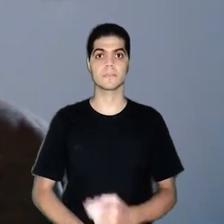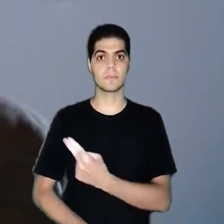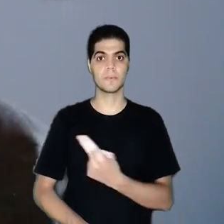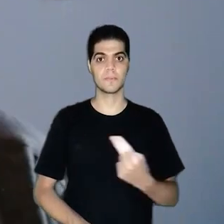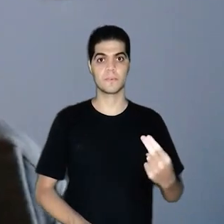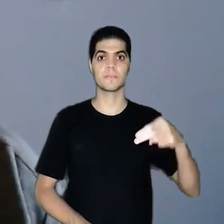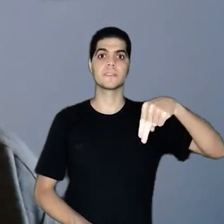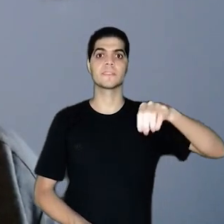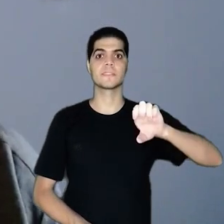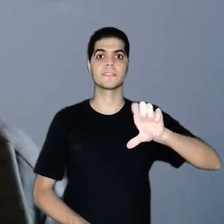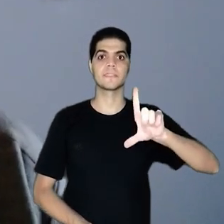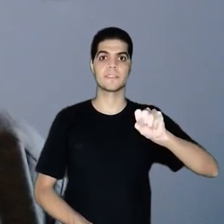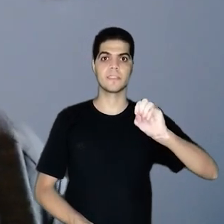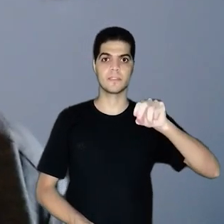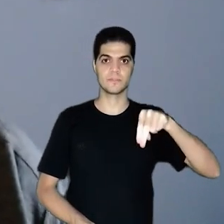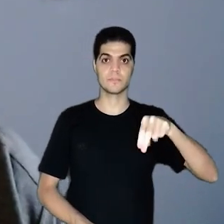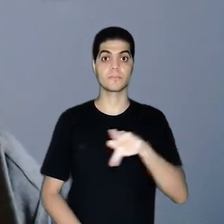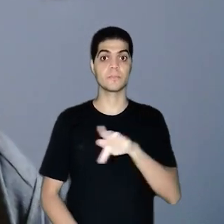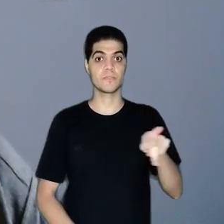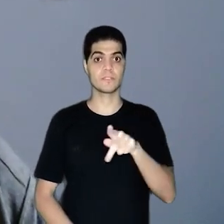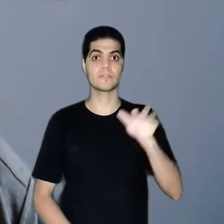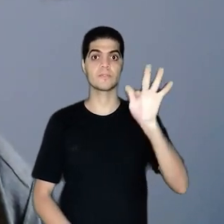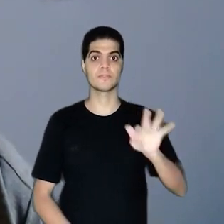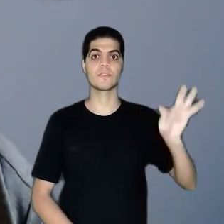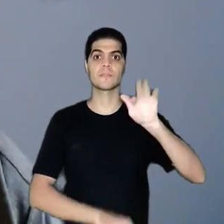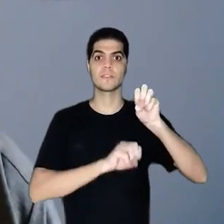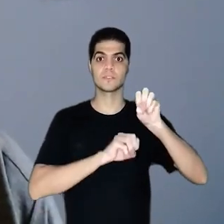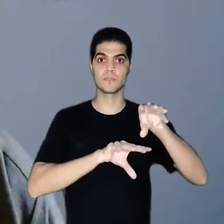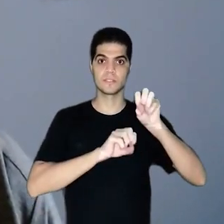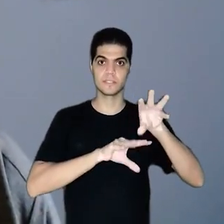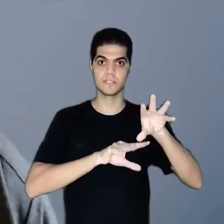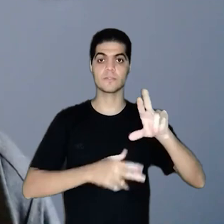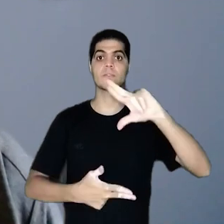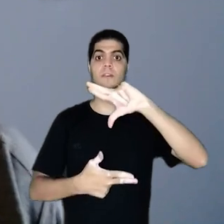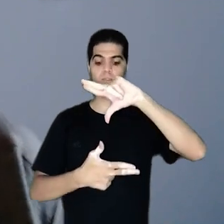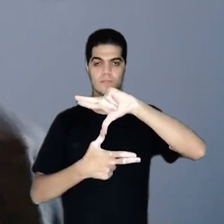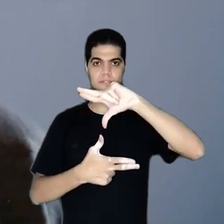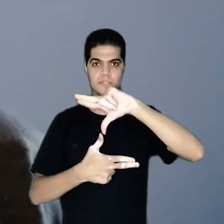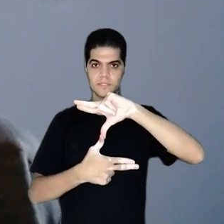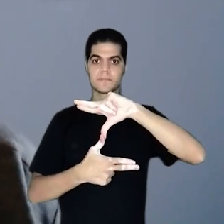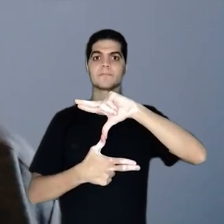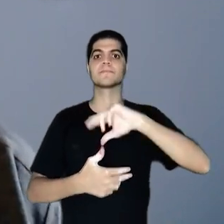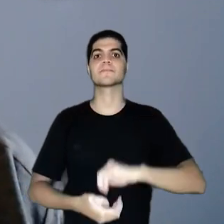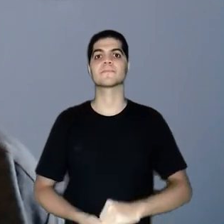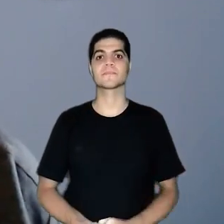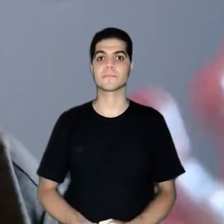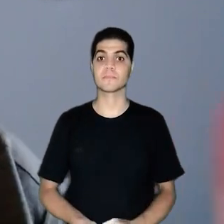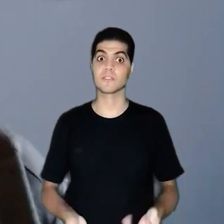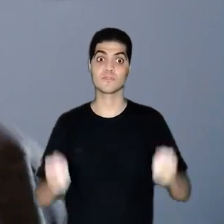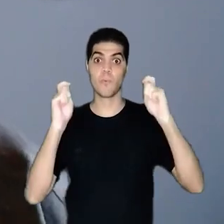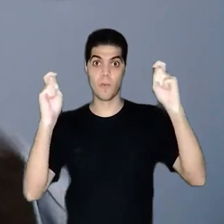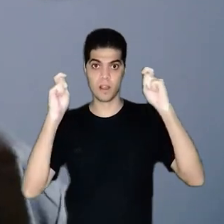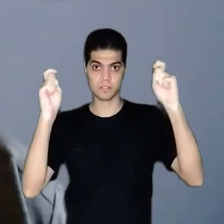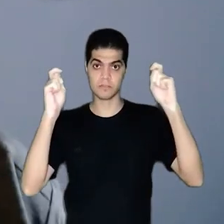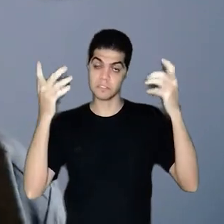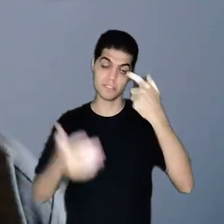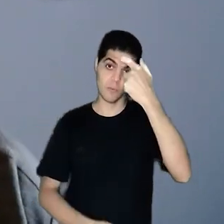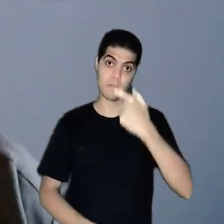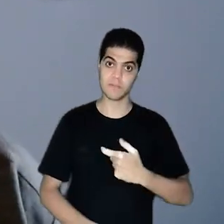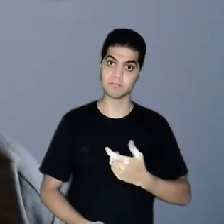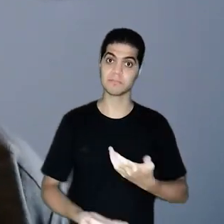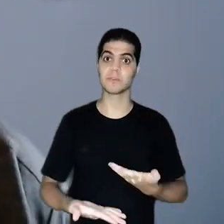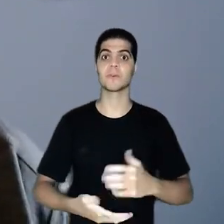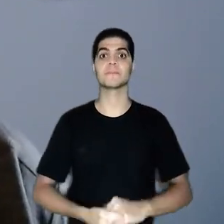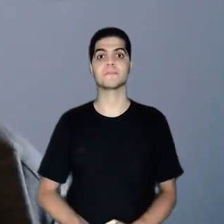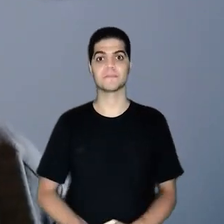Eu só não sou preto professor da faculdade de educação da Universidade Federal da Bahia e o ativista como eu